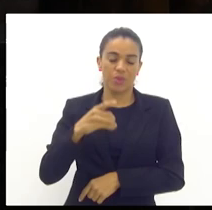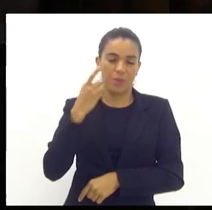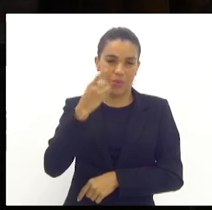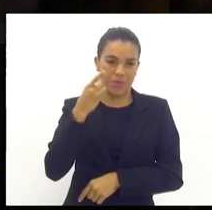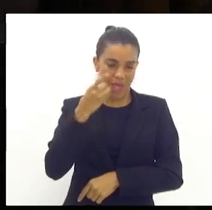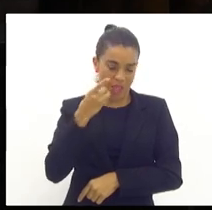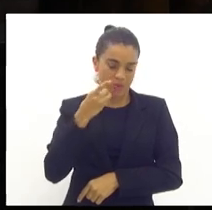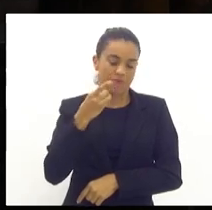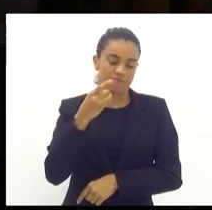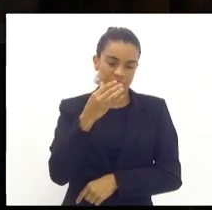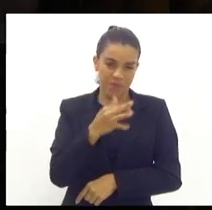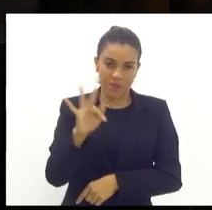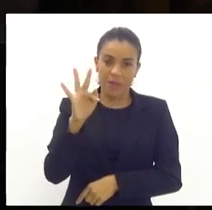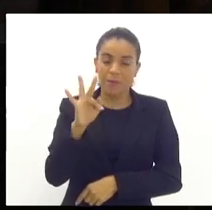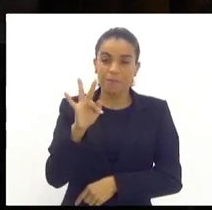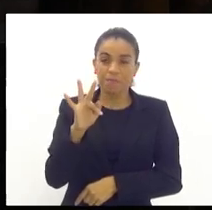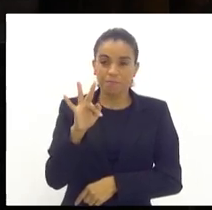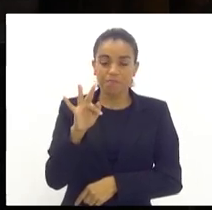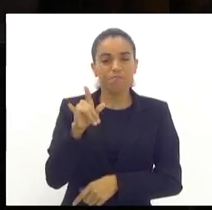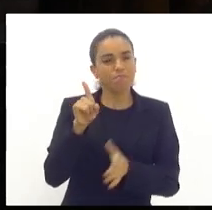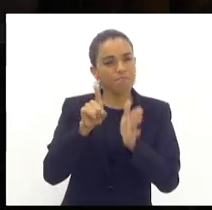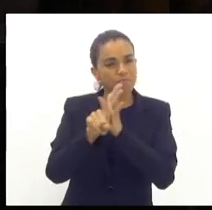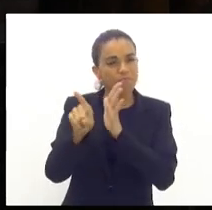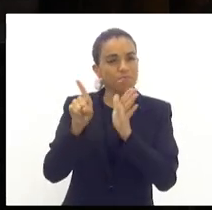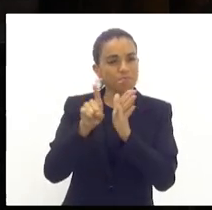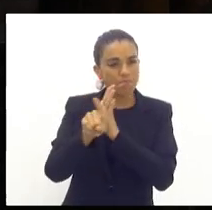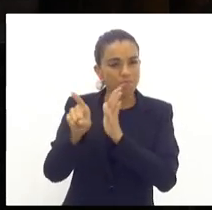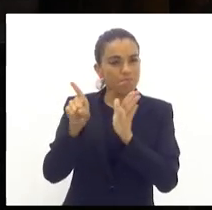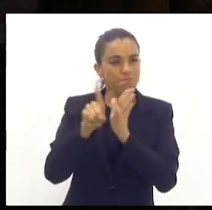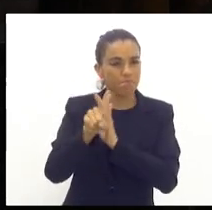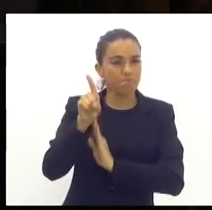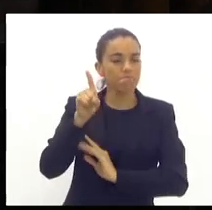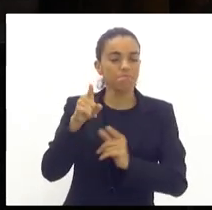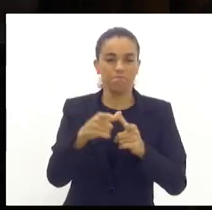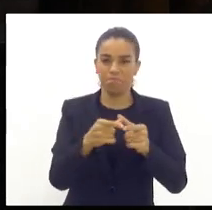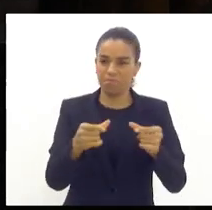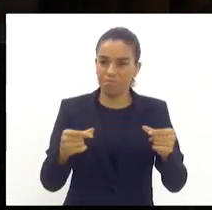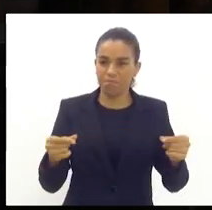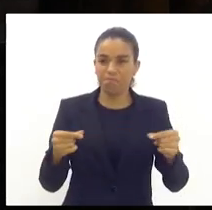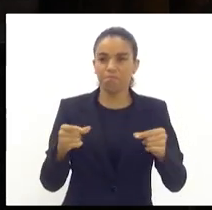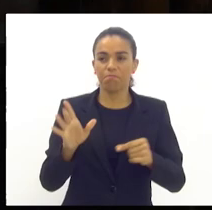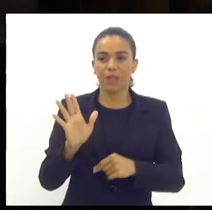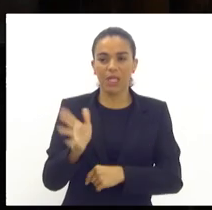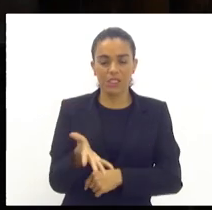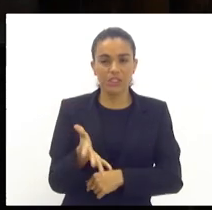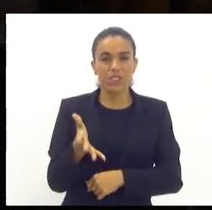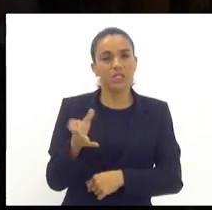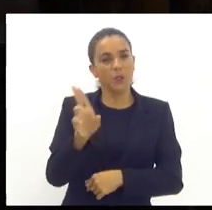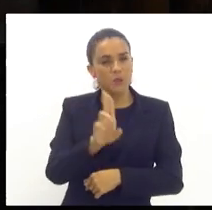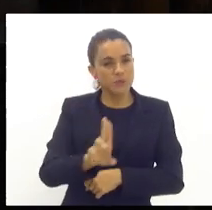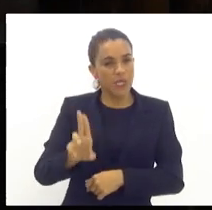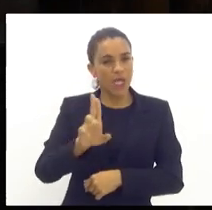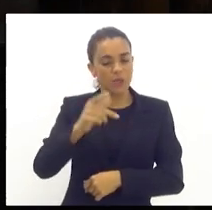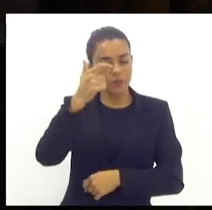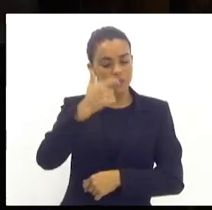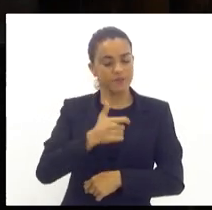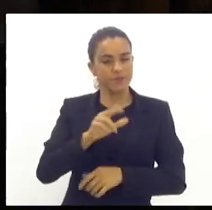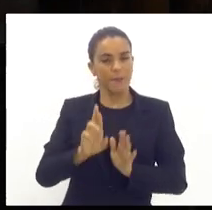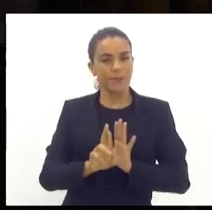do Progressistas, tem questionado isso em Brasília, tem usado suas prerrogativas como deputado